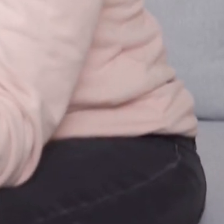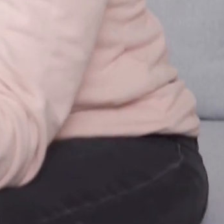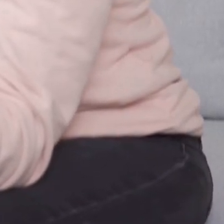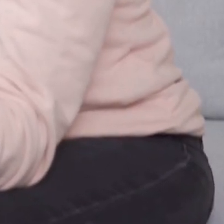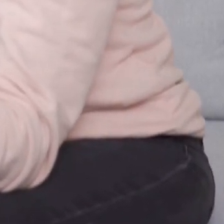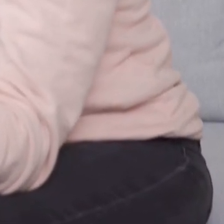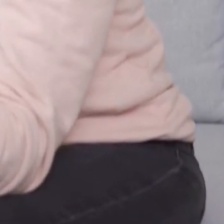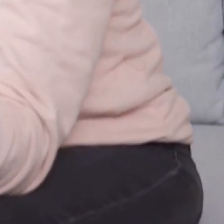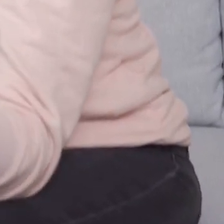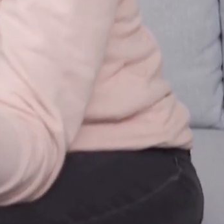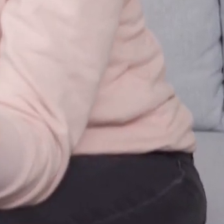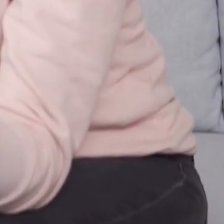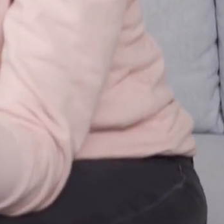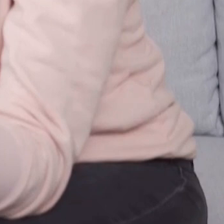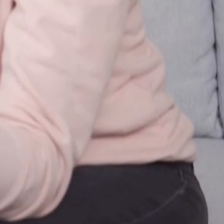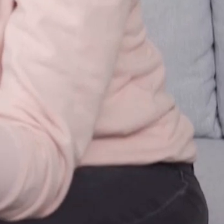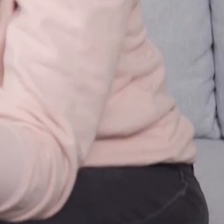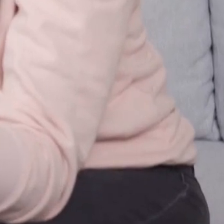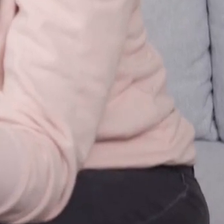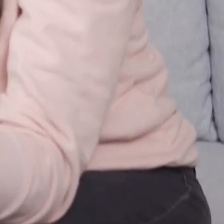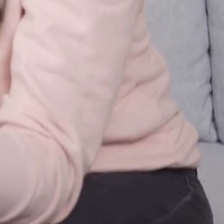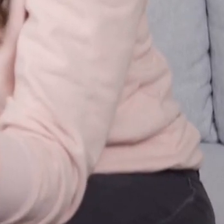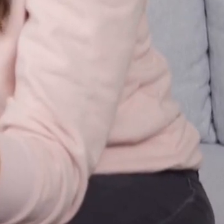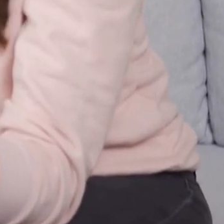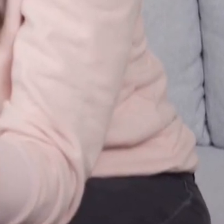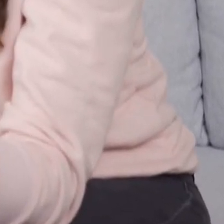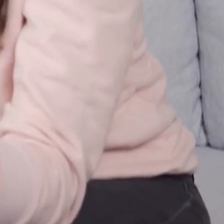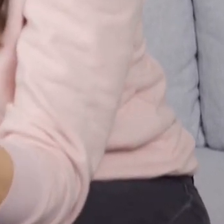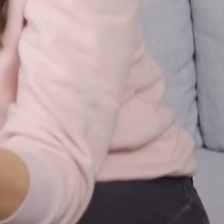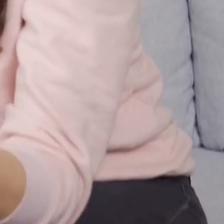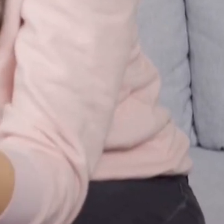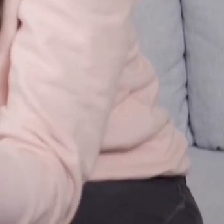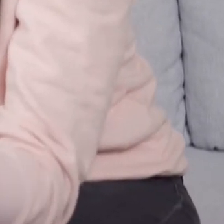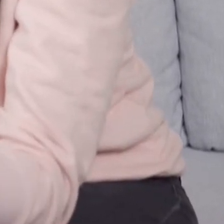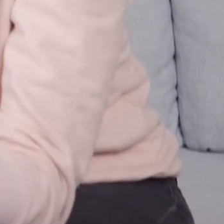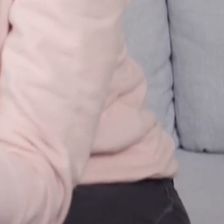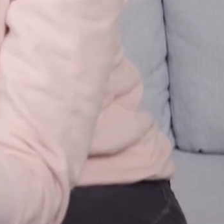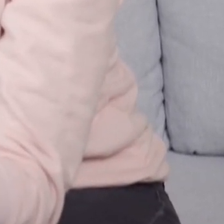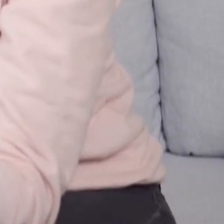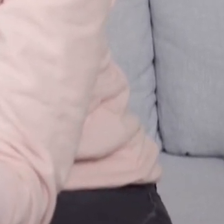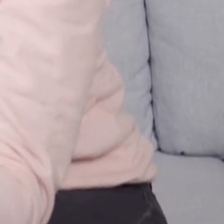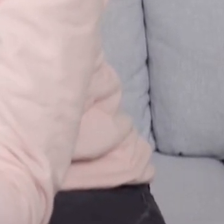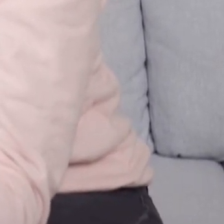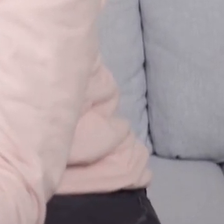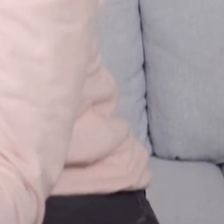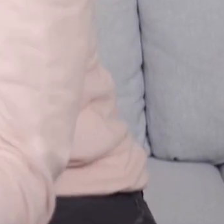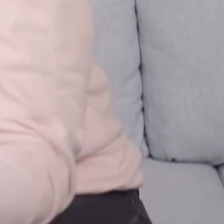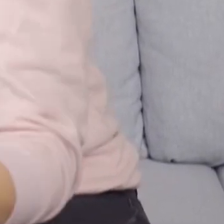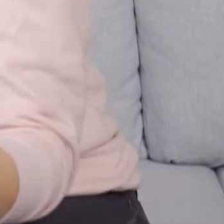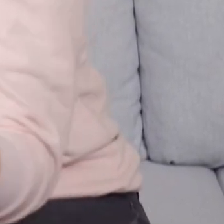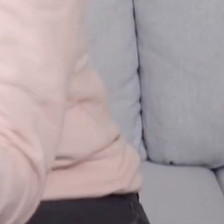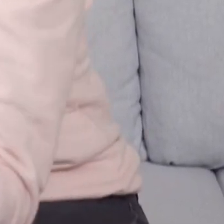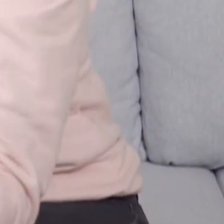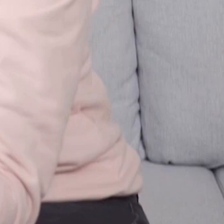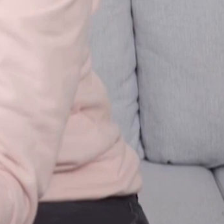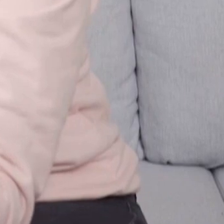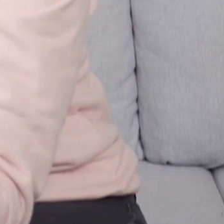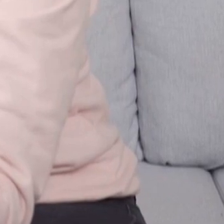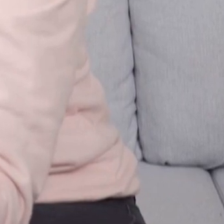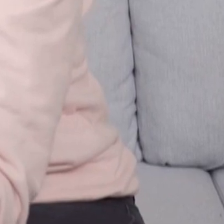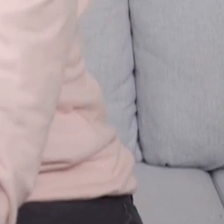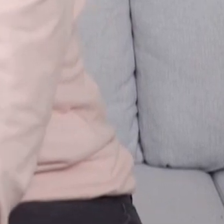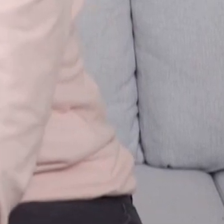quero pagar. Eu estou em situações nesse momento que não me permite fazer isso, mas eu quero pagar. Percebe que tem uma diferença muito